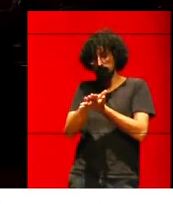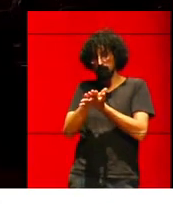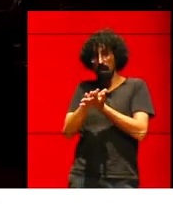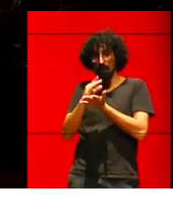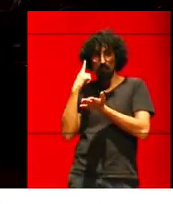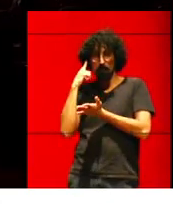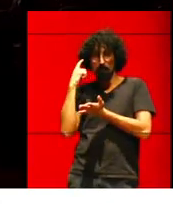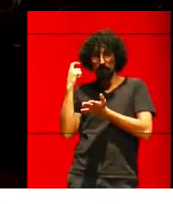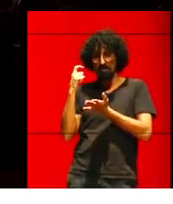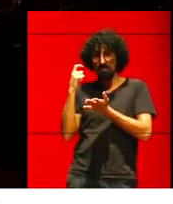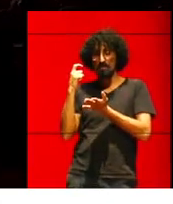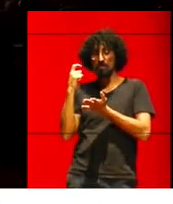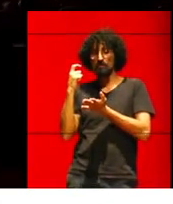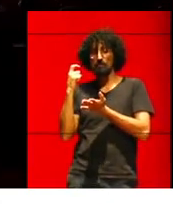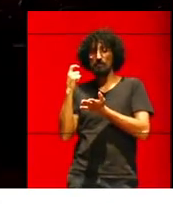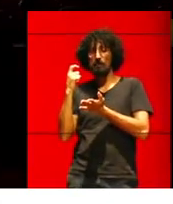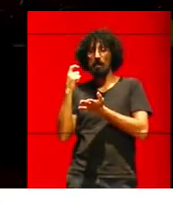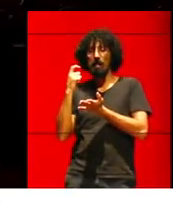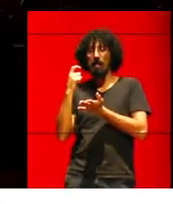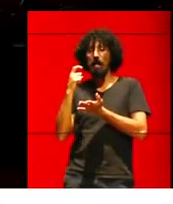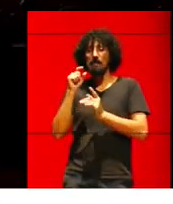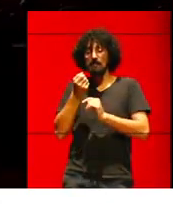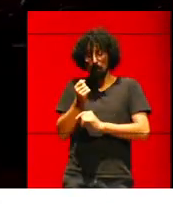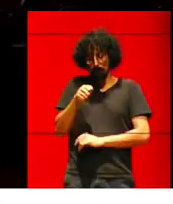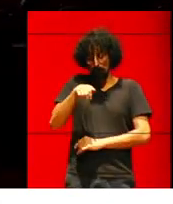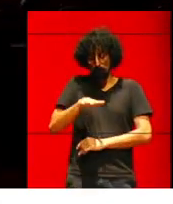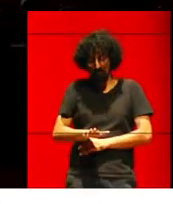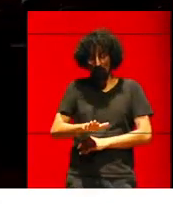rígida, o que aconteceu?